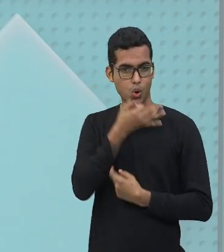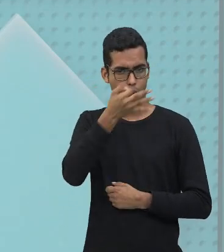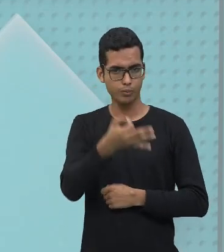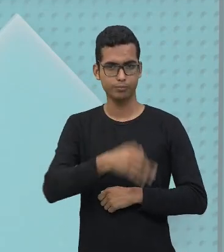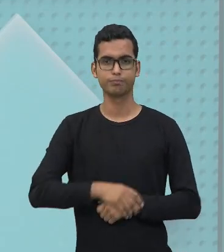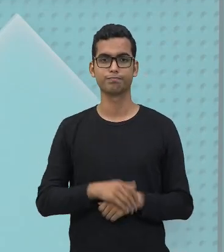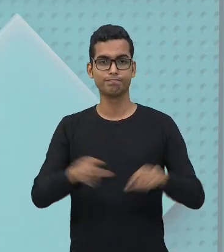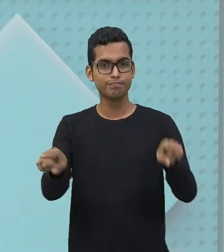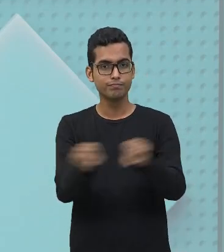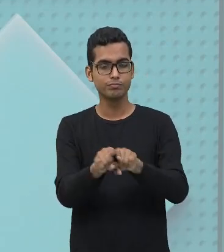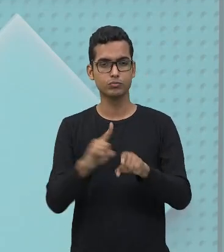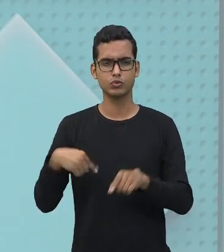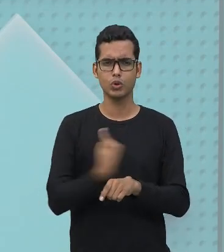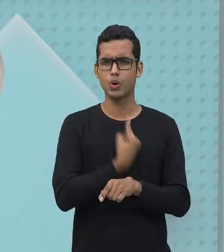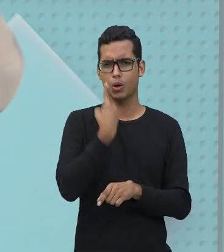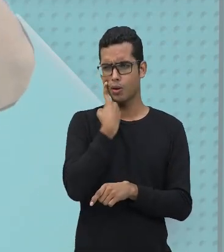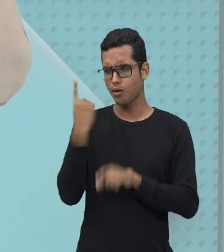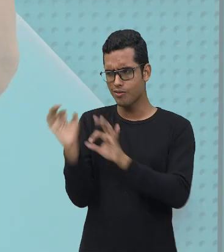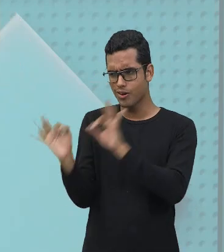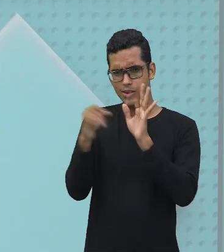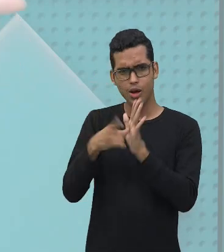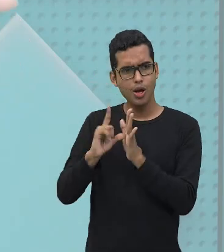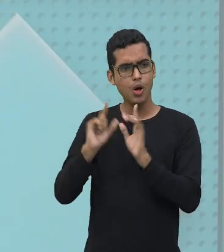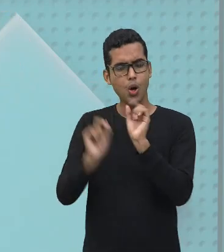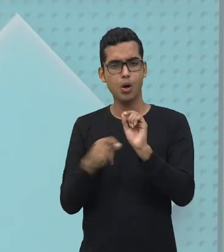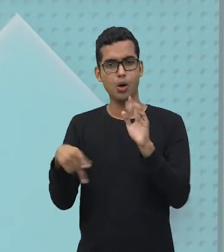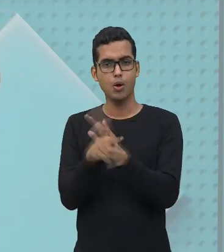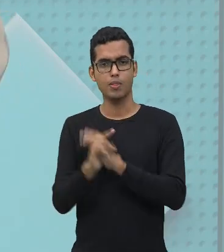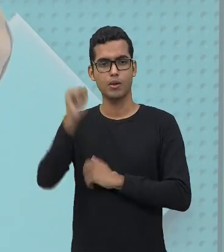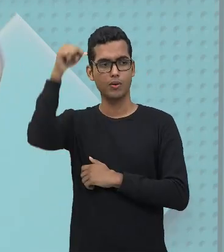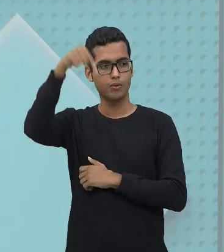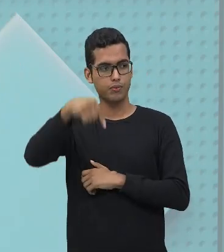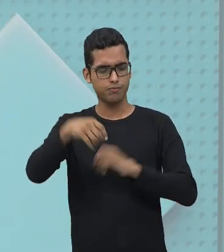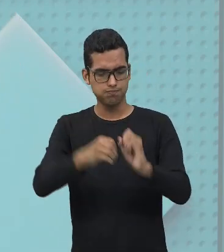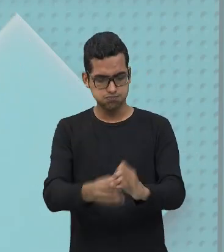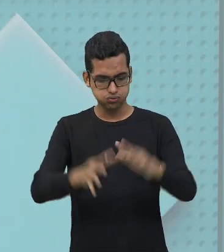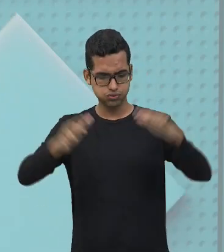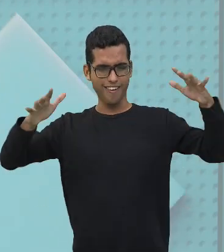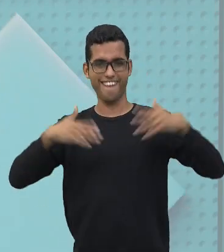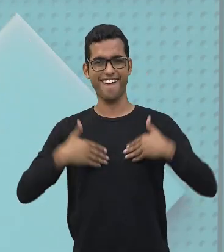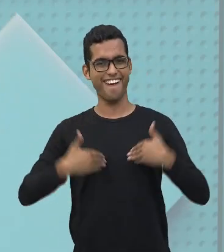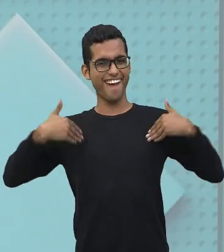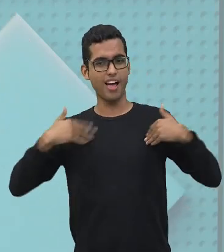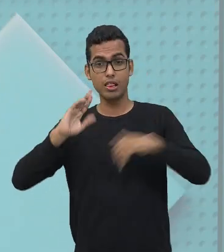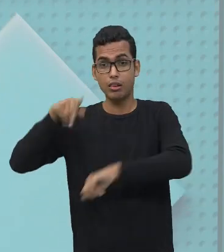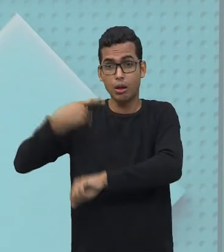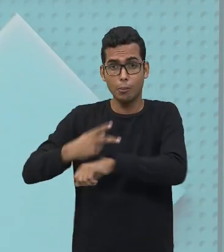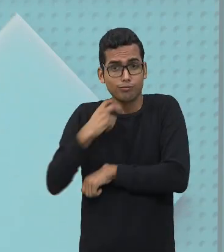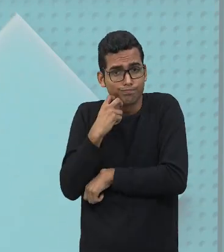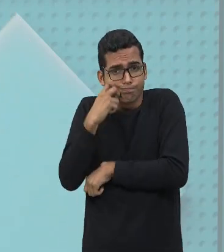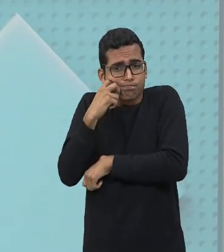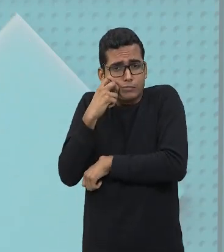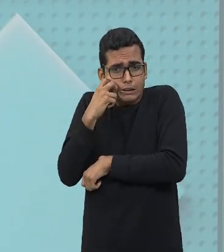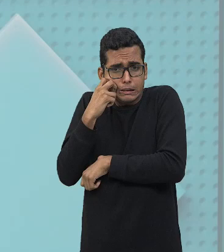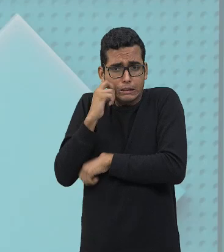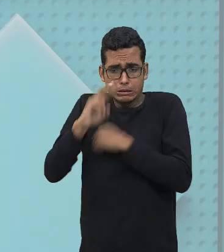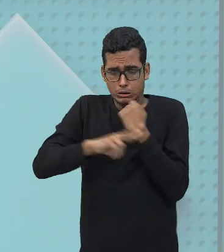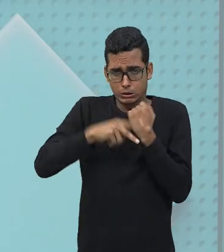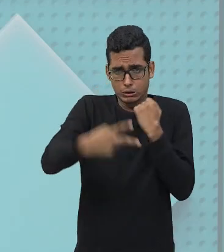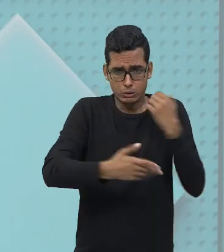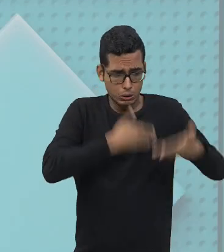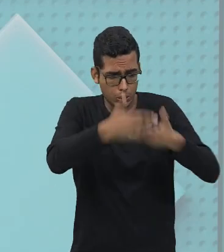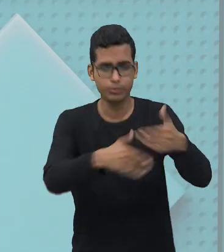dele. E como vimos, a bomba atômica foi uma alegria no início, mas no fim foi uma vergonha, uma